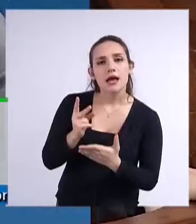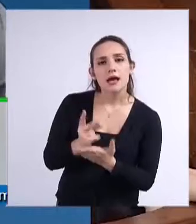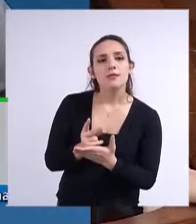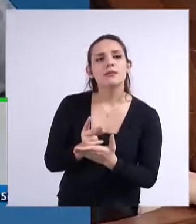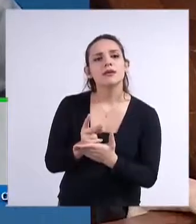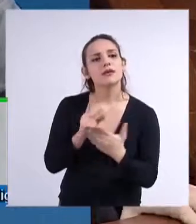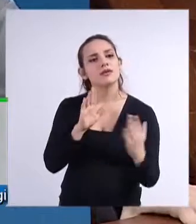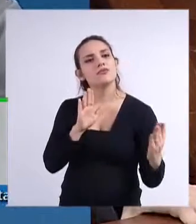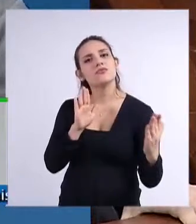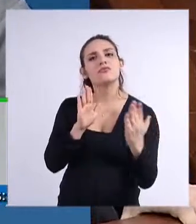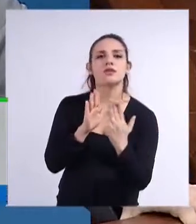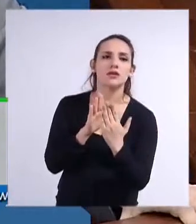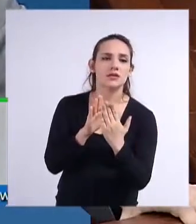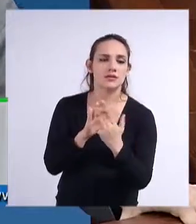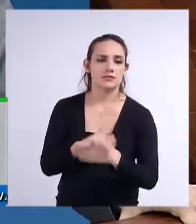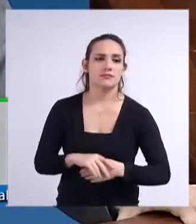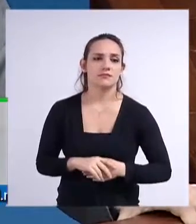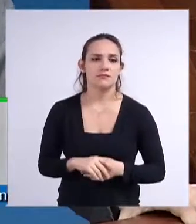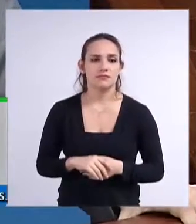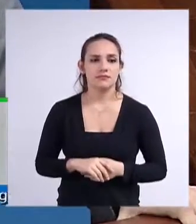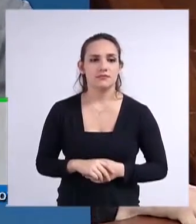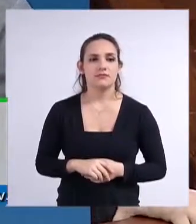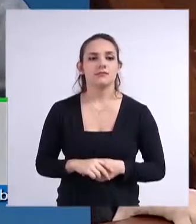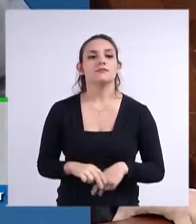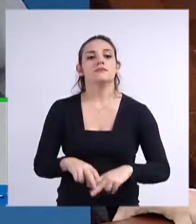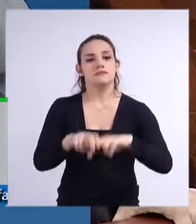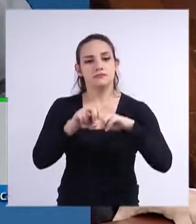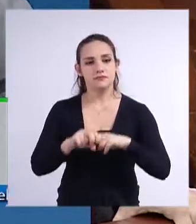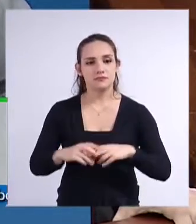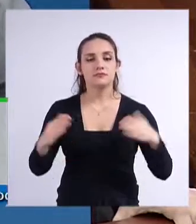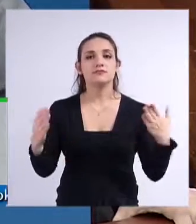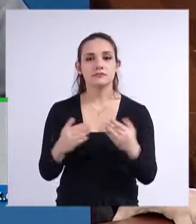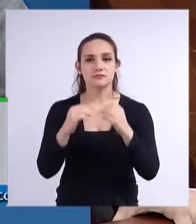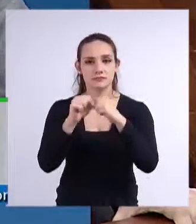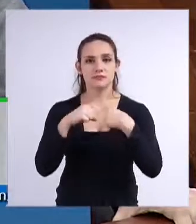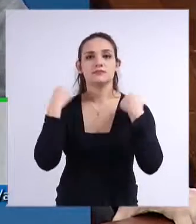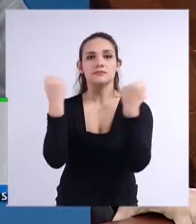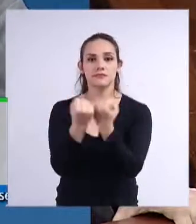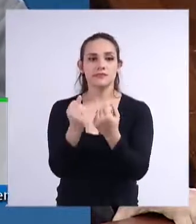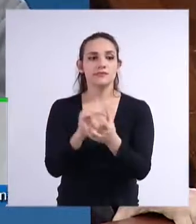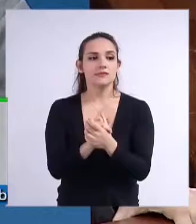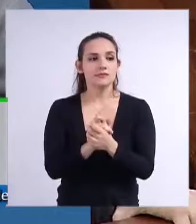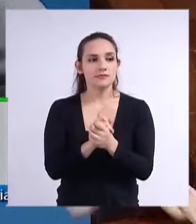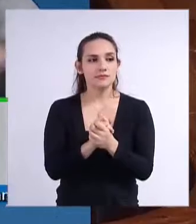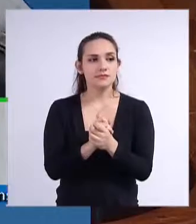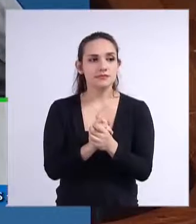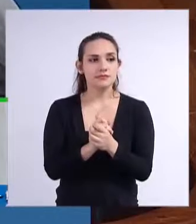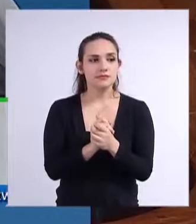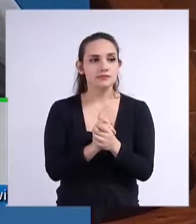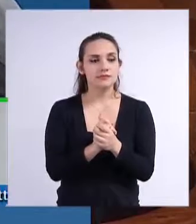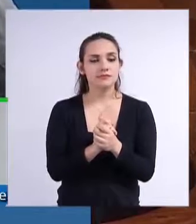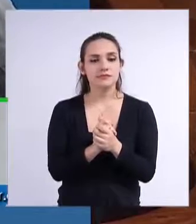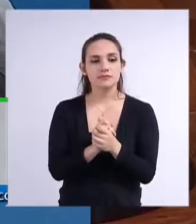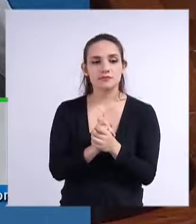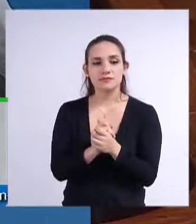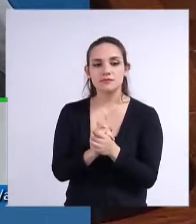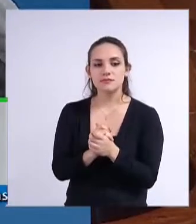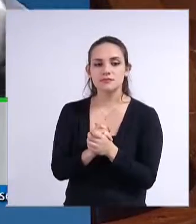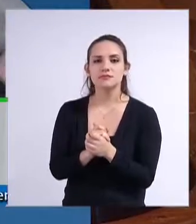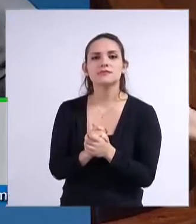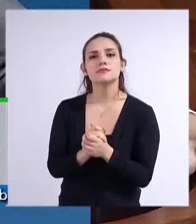de enfrentamento, de combate. E nesse seminário, nós estaremos levando